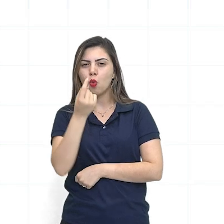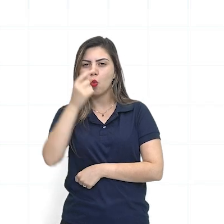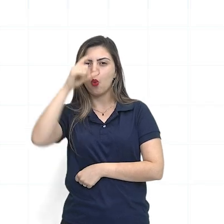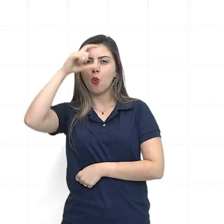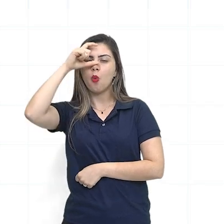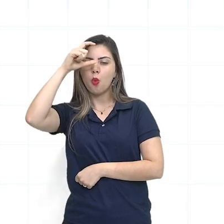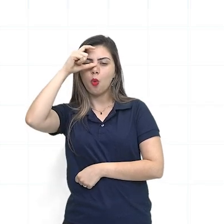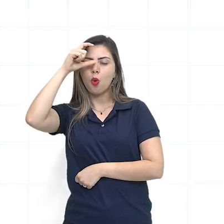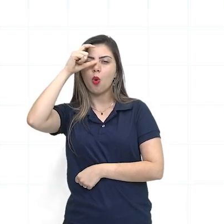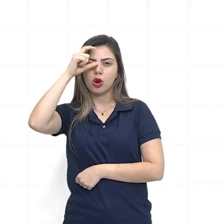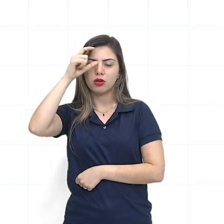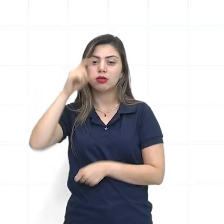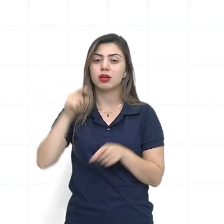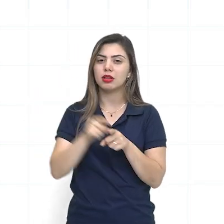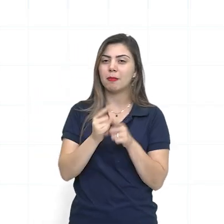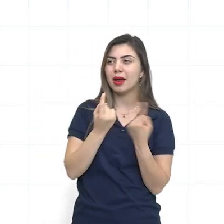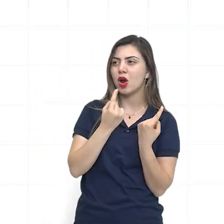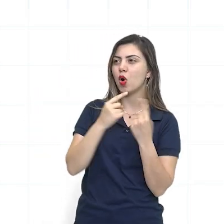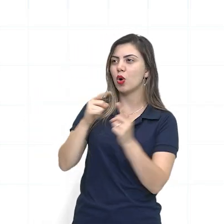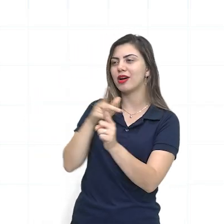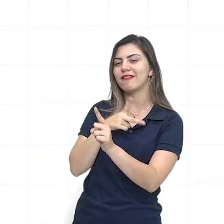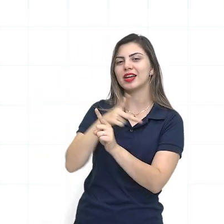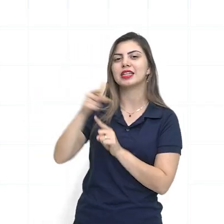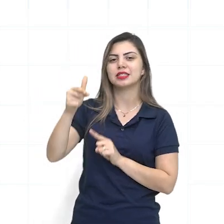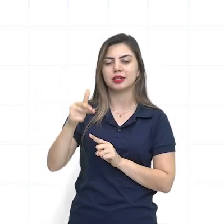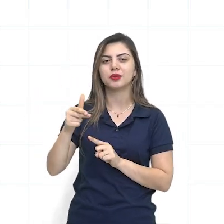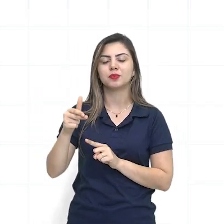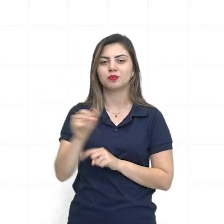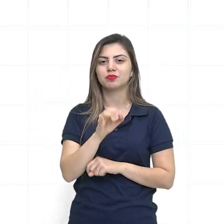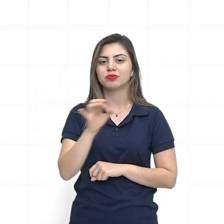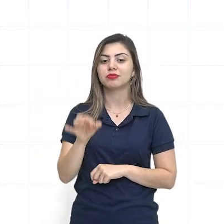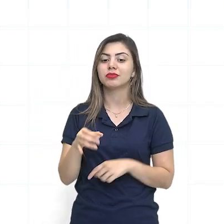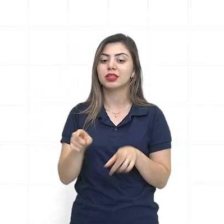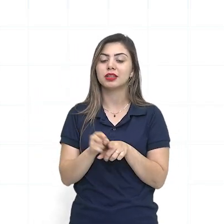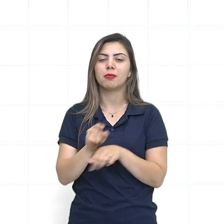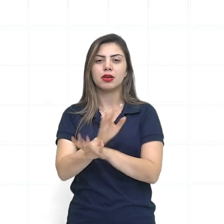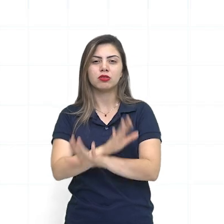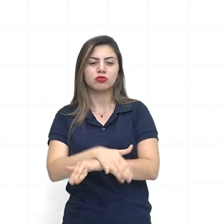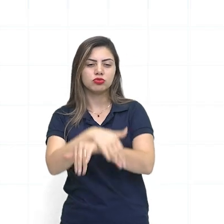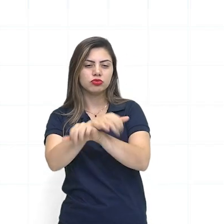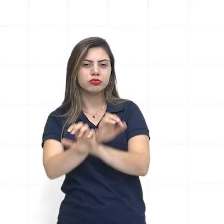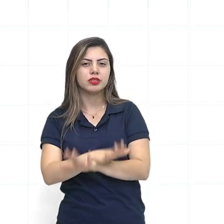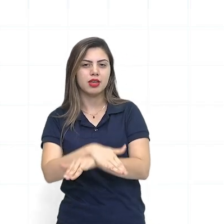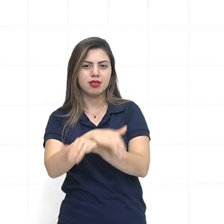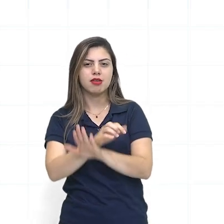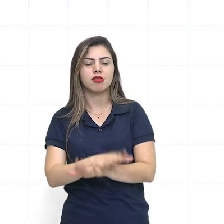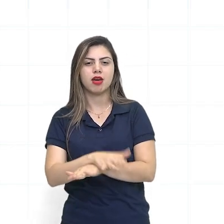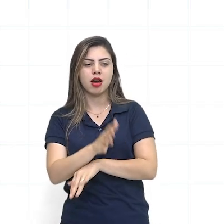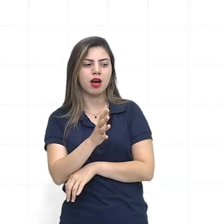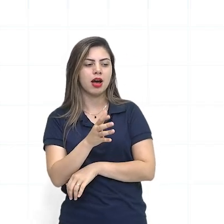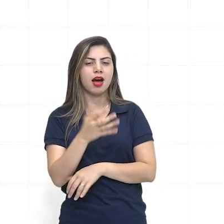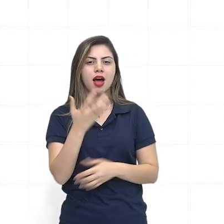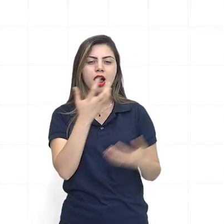as sereias sedutoras também é uma forma, né, de ser um